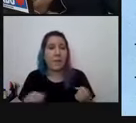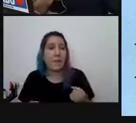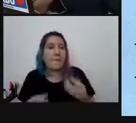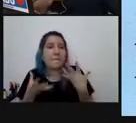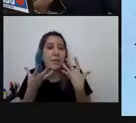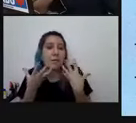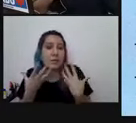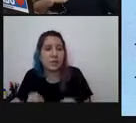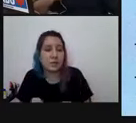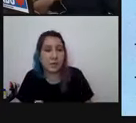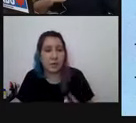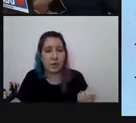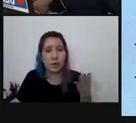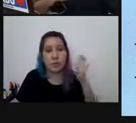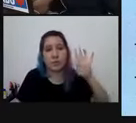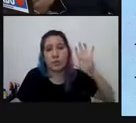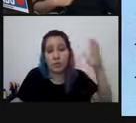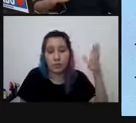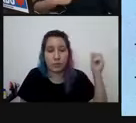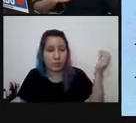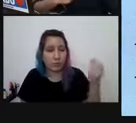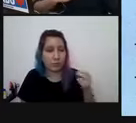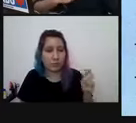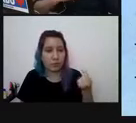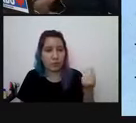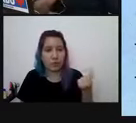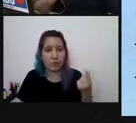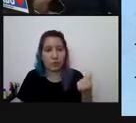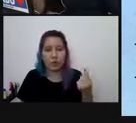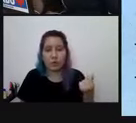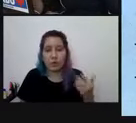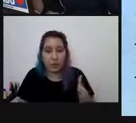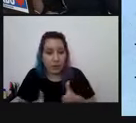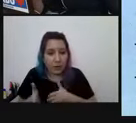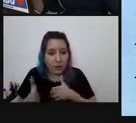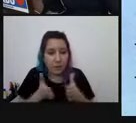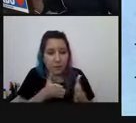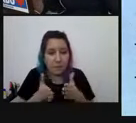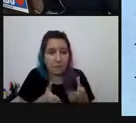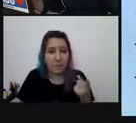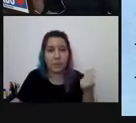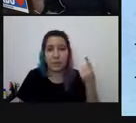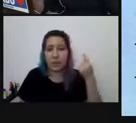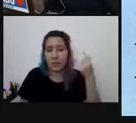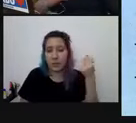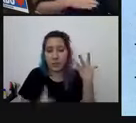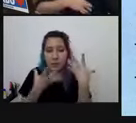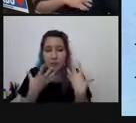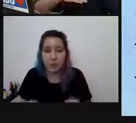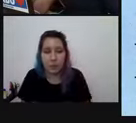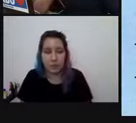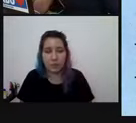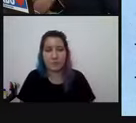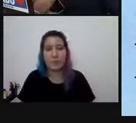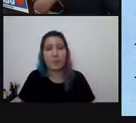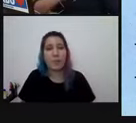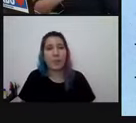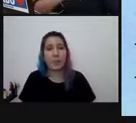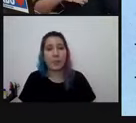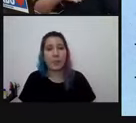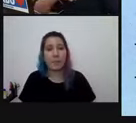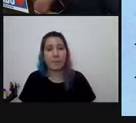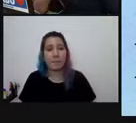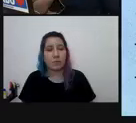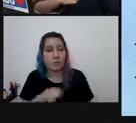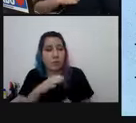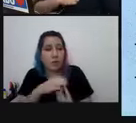Tem caminhos, gente, tem caminhos para verbas. O Renato deu o caminho das pedras para a gente, literalmente. Criar